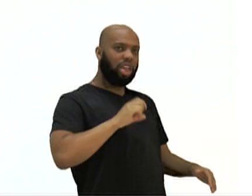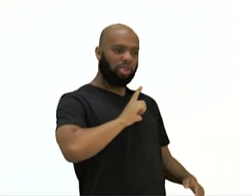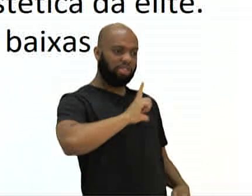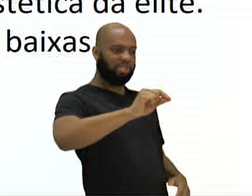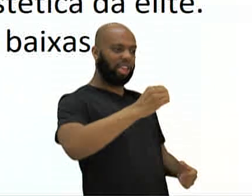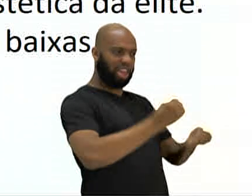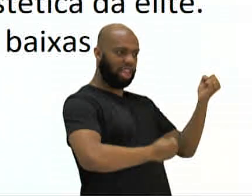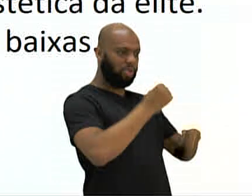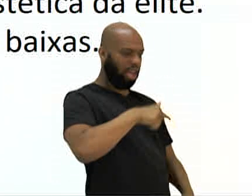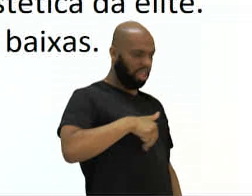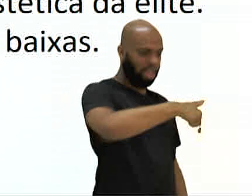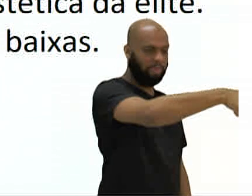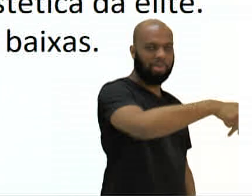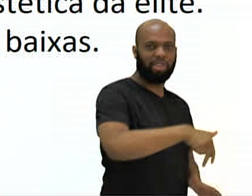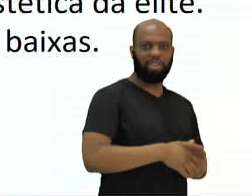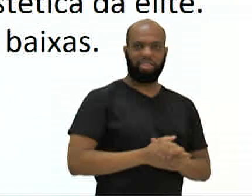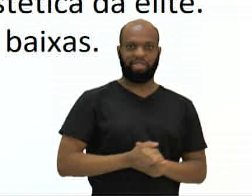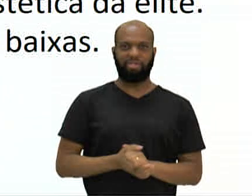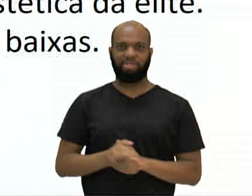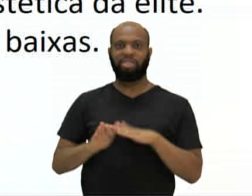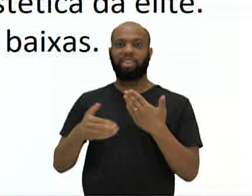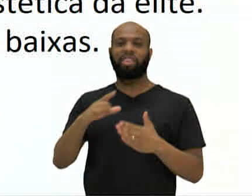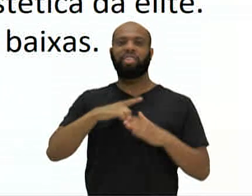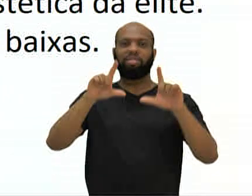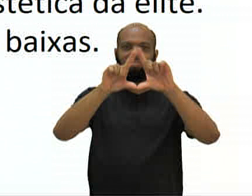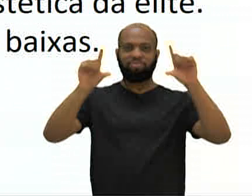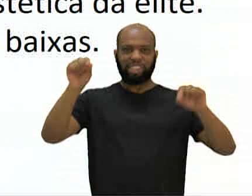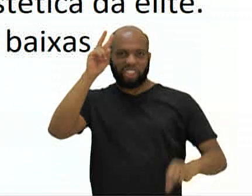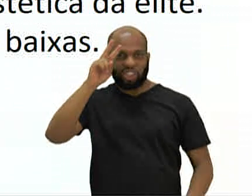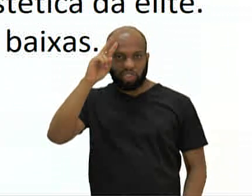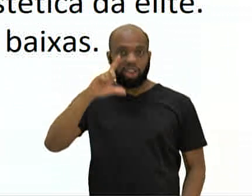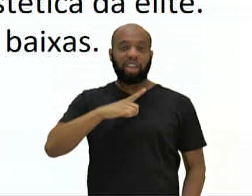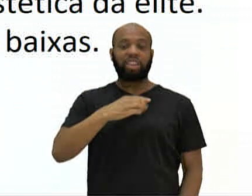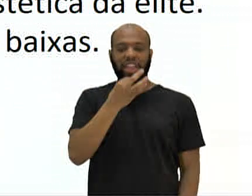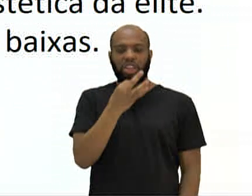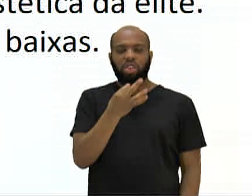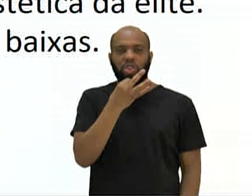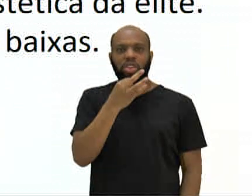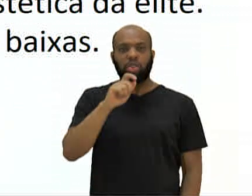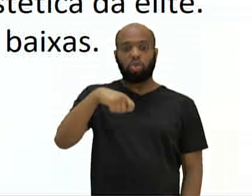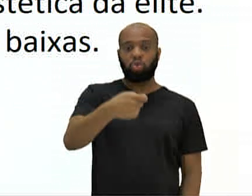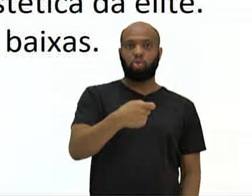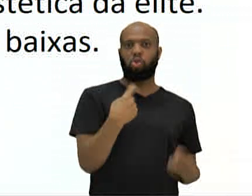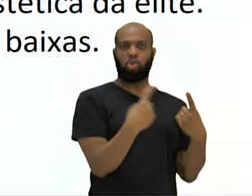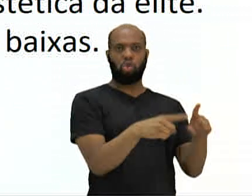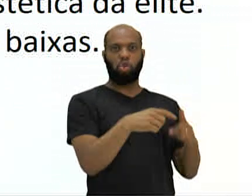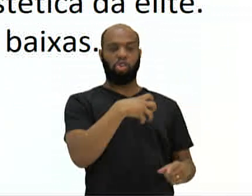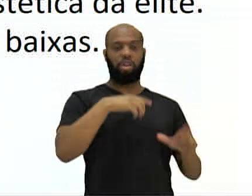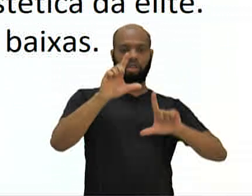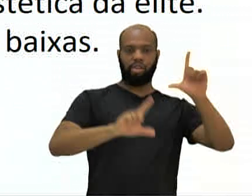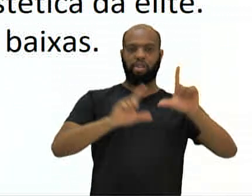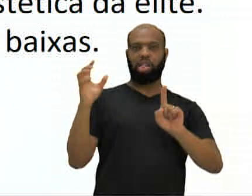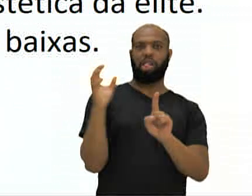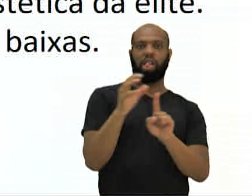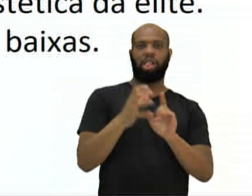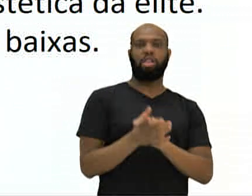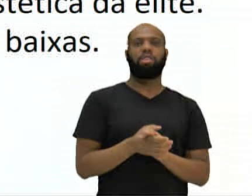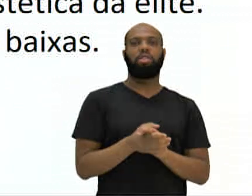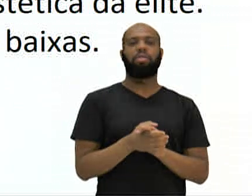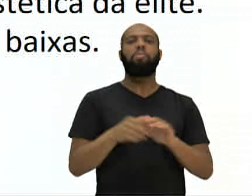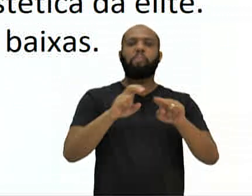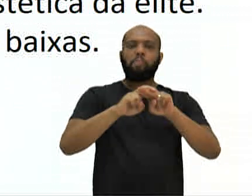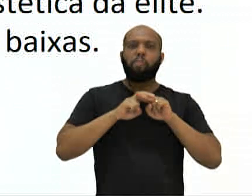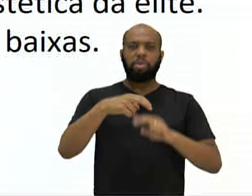ia a pé. Então, há na tirinha acima uma crítica à forma de cultura veiculada pela televisão. Tendo em